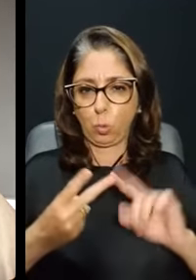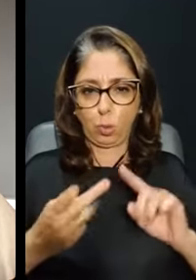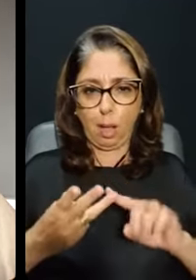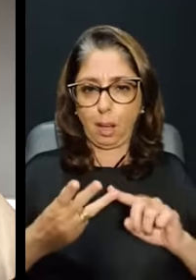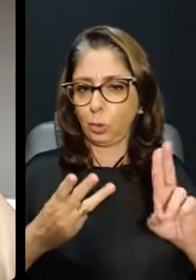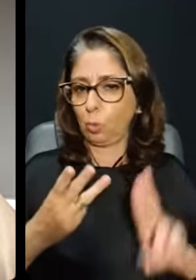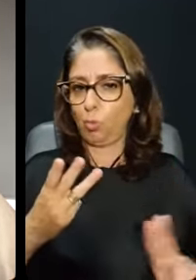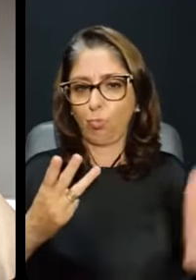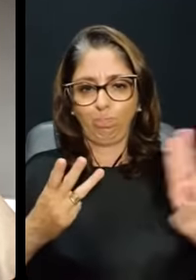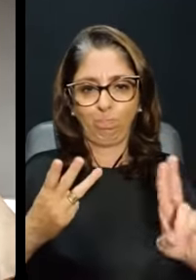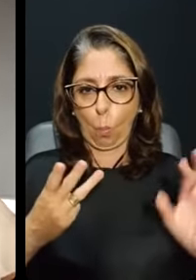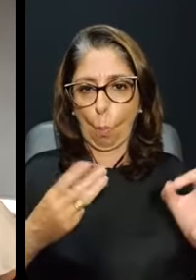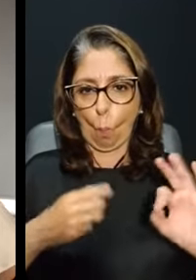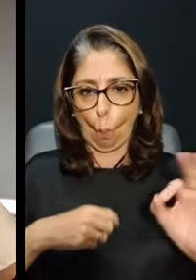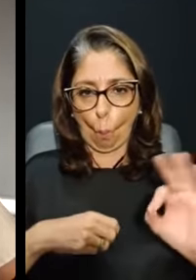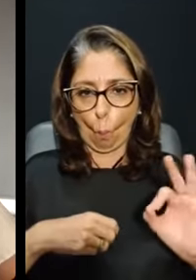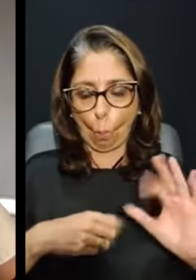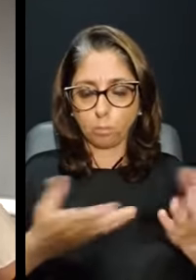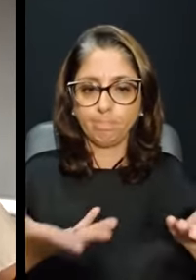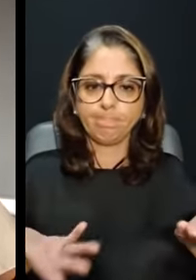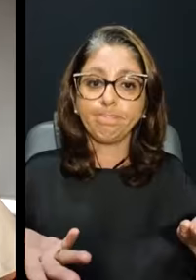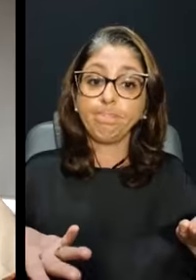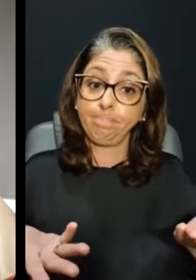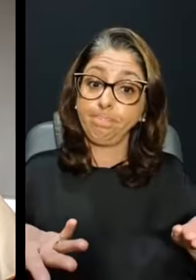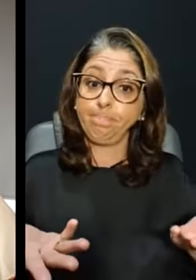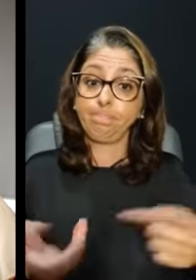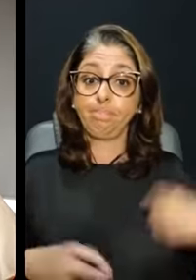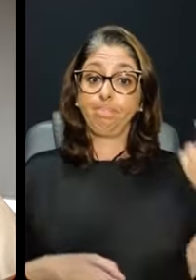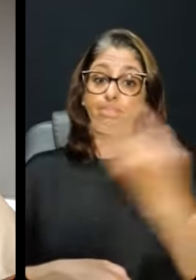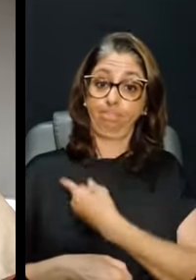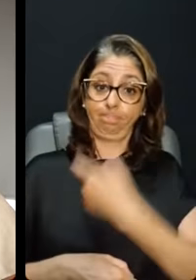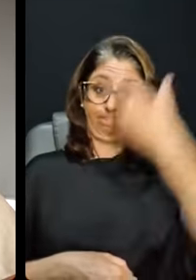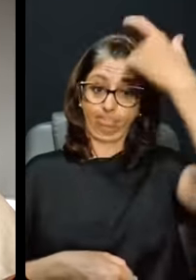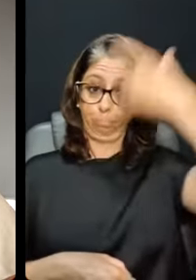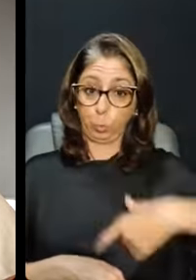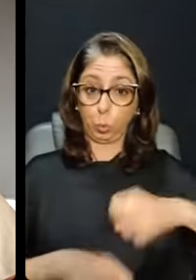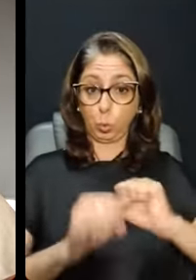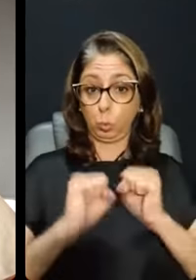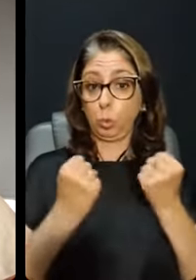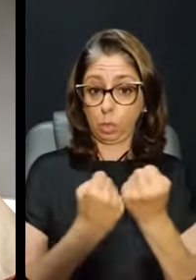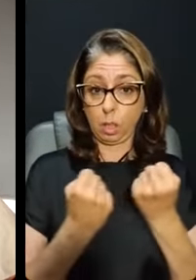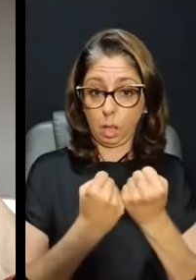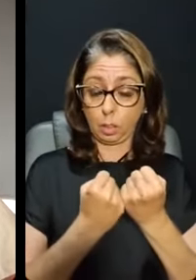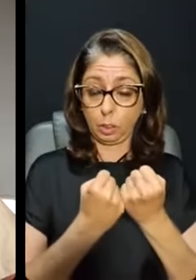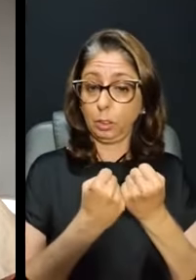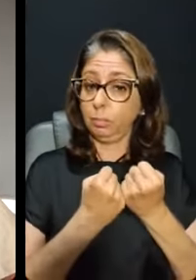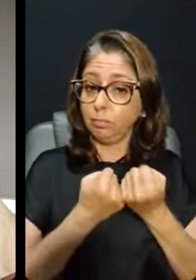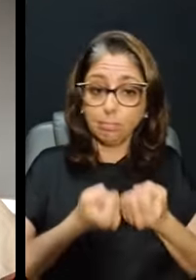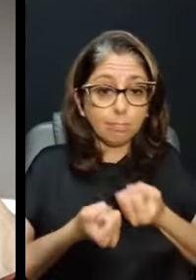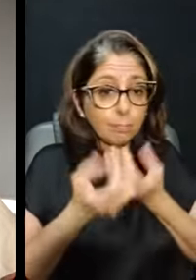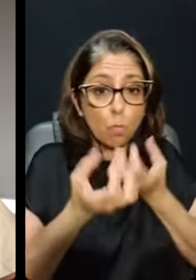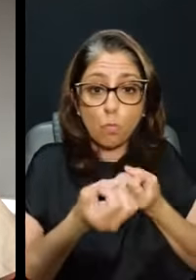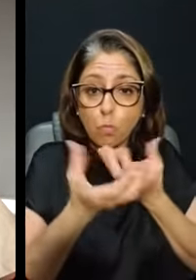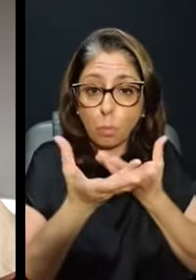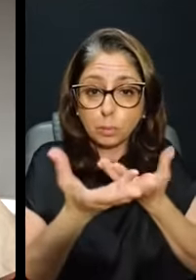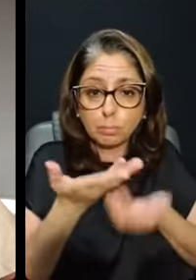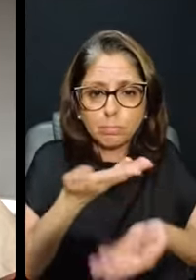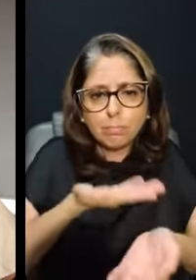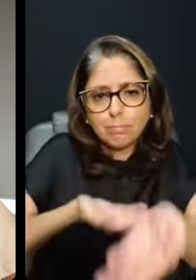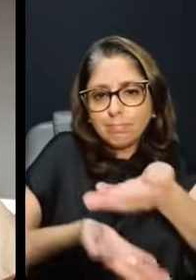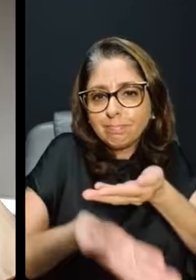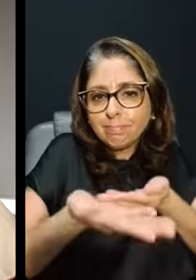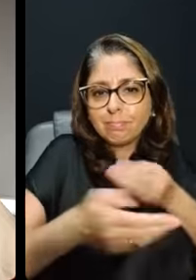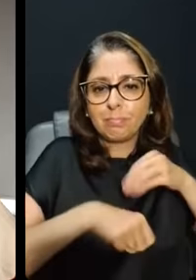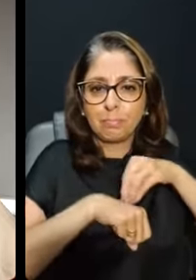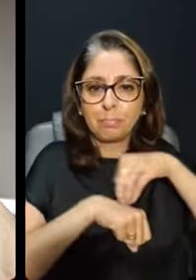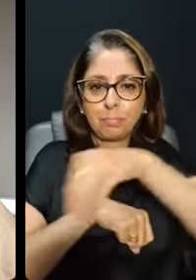conteúdo o máximo possível para que mais pessoas saibam. E aí não estou falando de saber tecnicamente sobre uma determinada questão, eu estou falando de